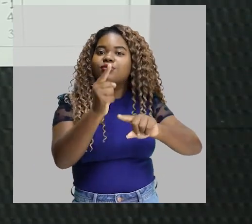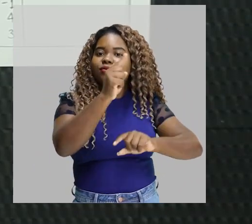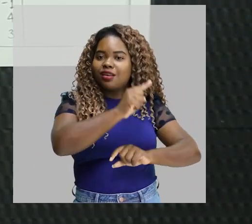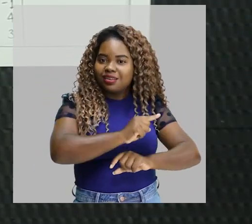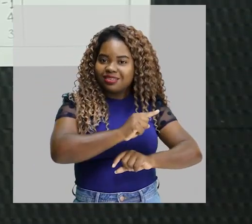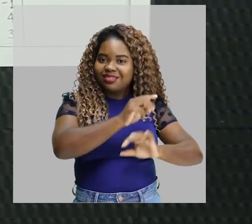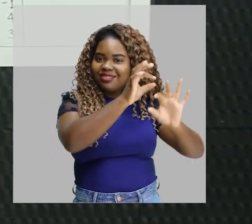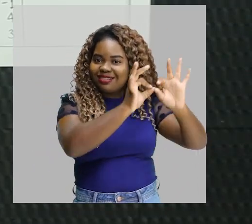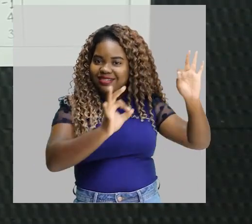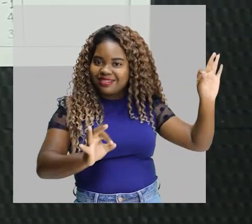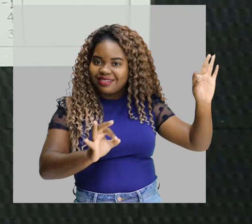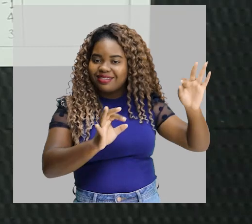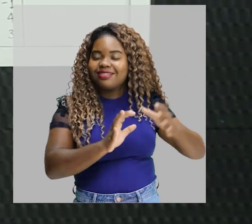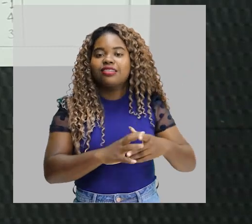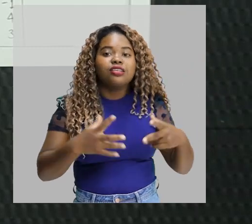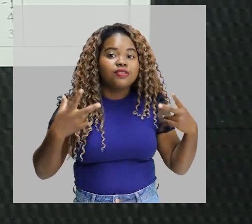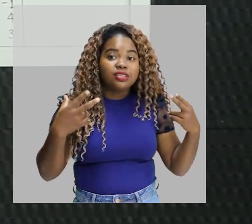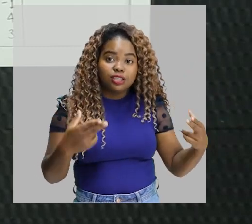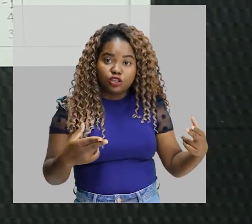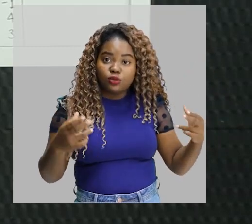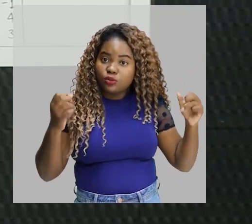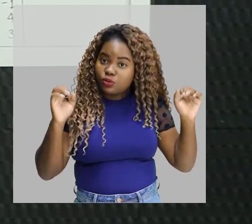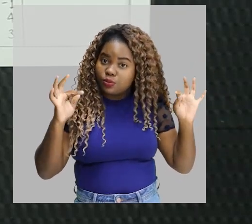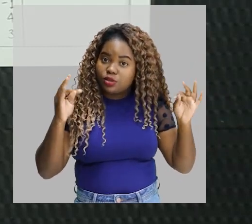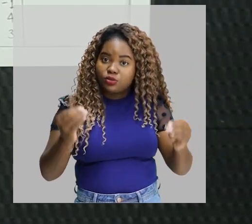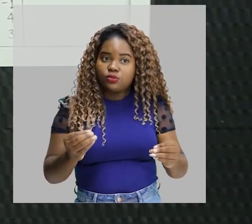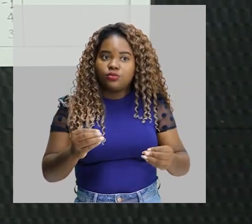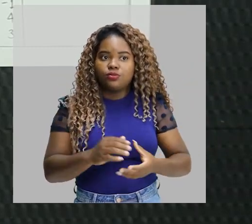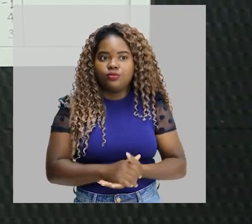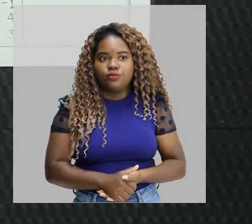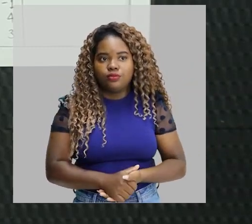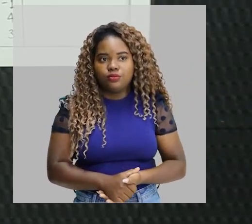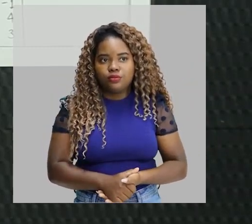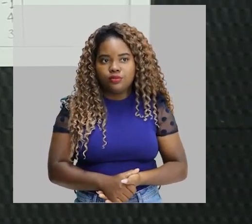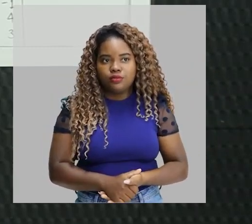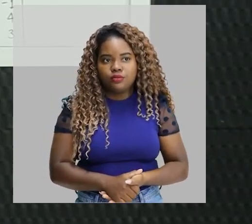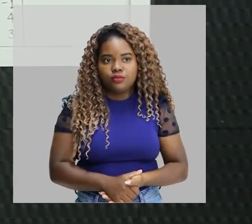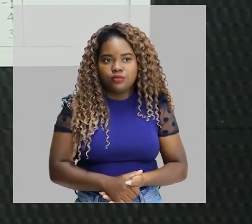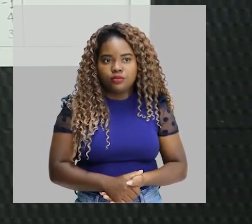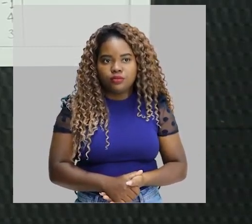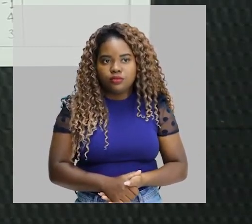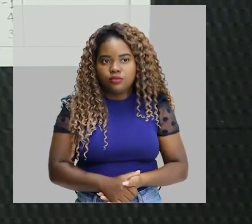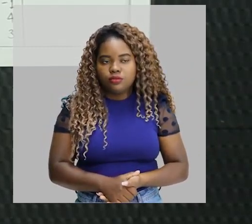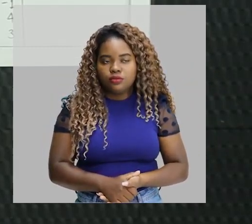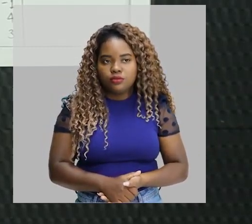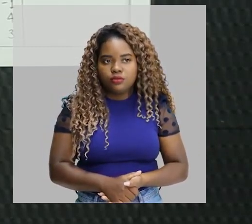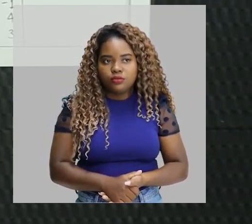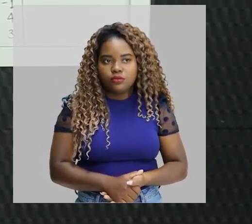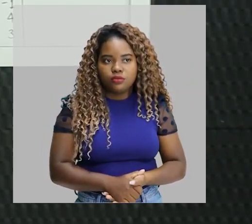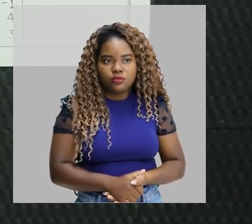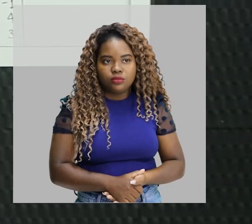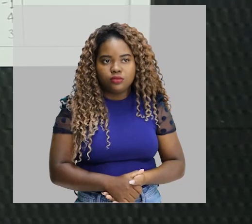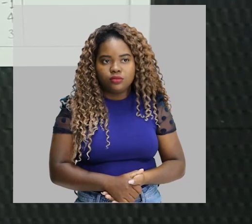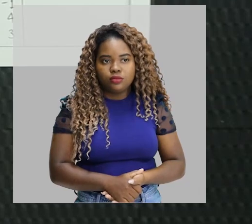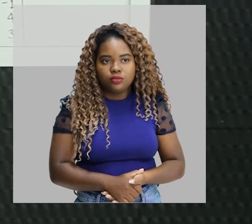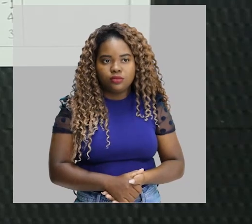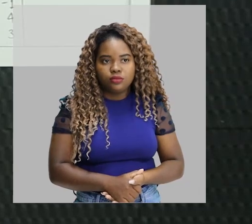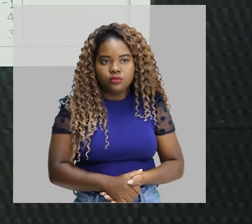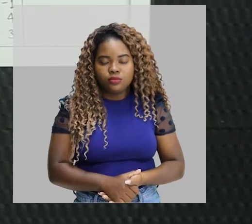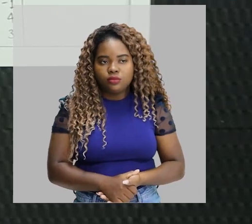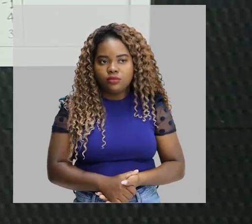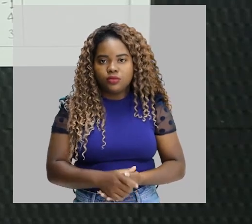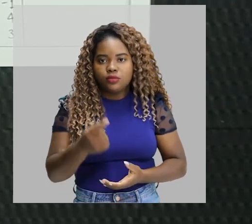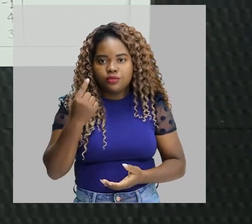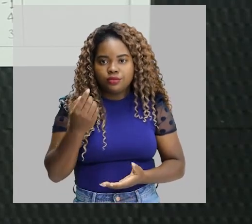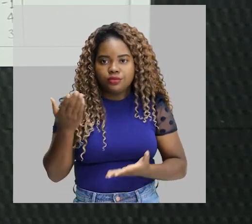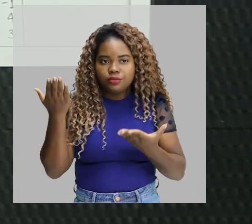a mesma coisa com o produto dessa outra diagonal aqui tá ficou em meio então você vai fazer o